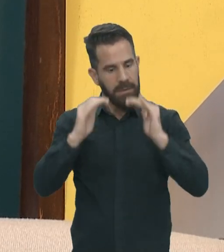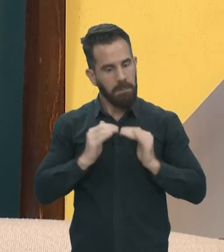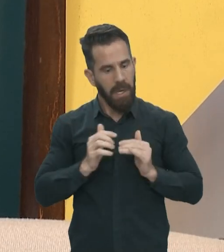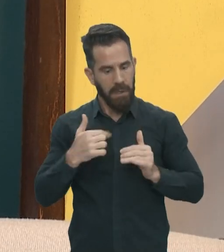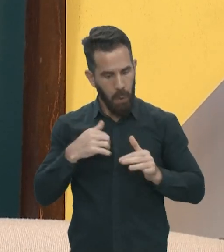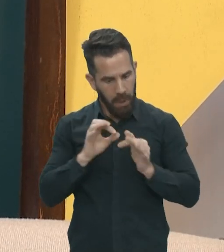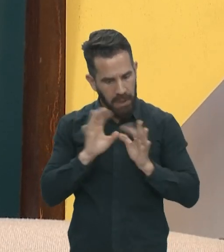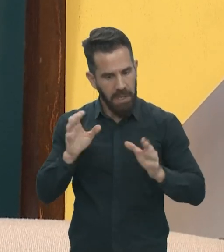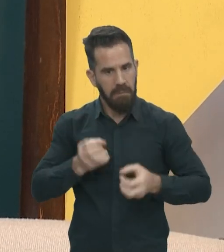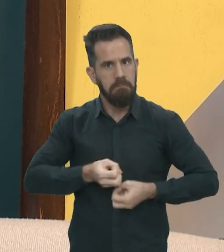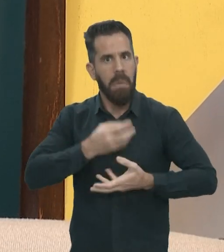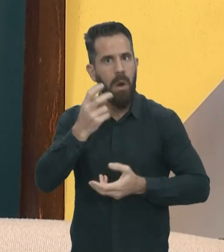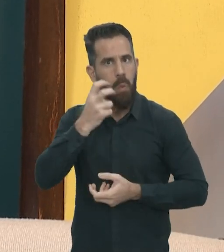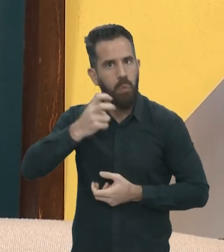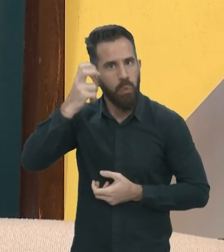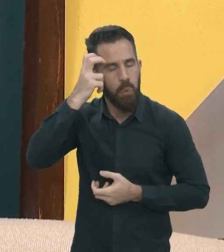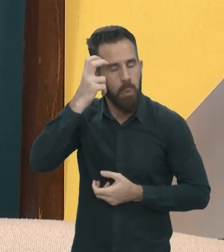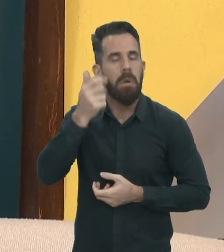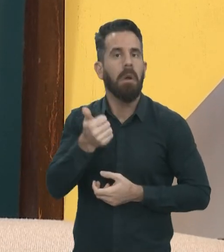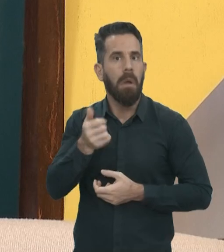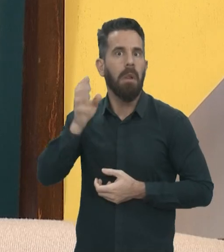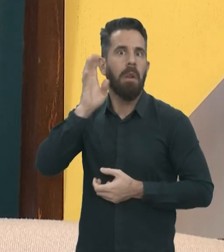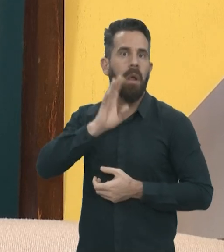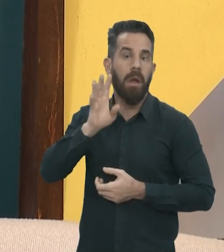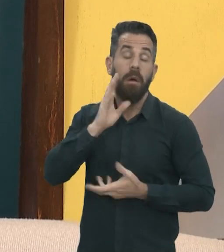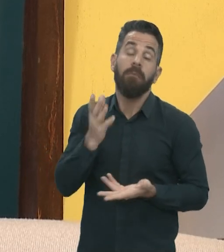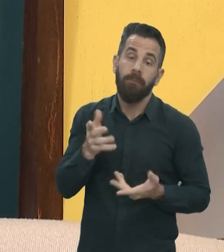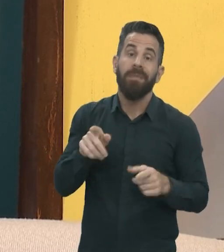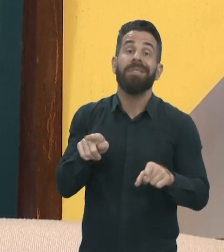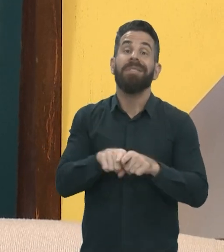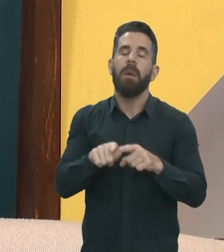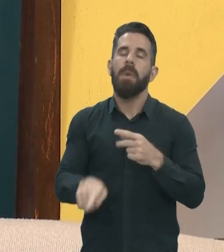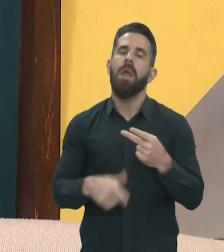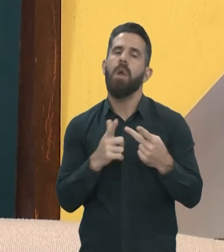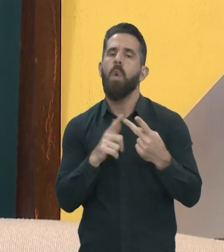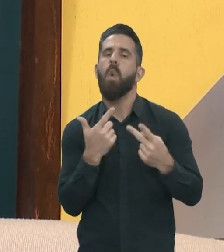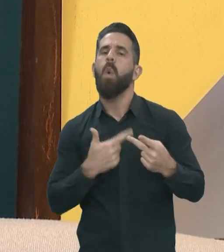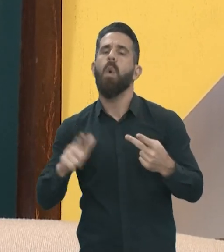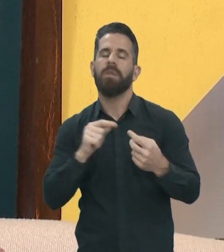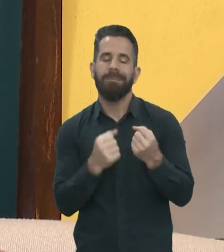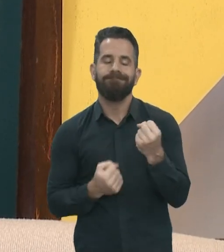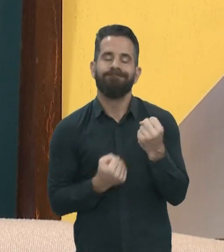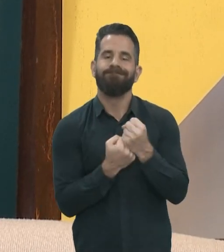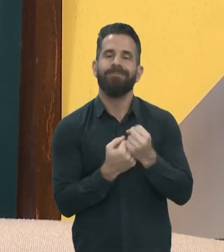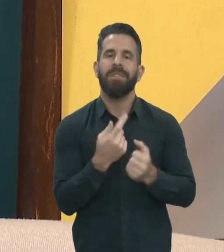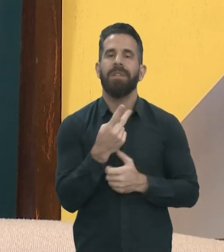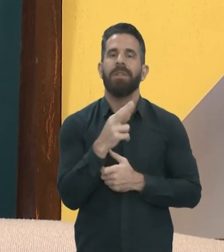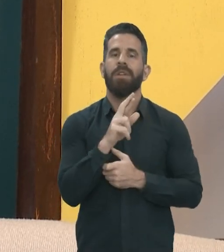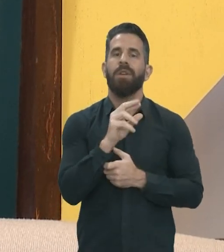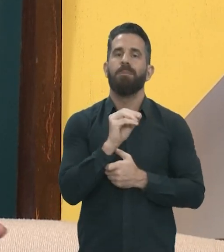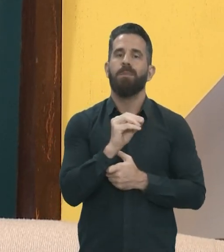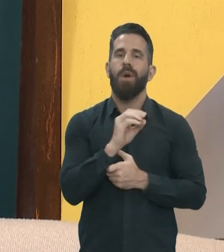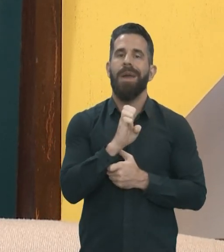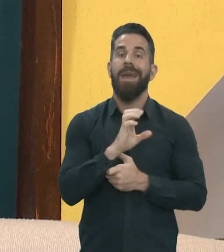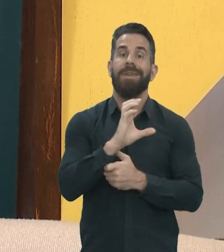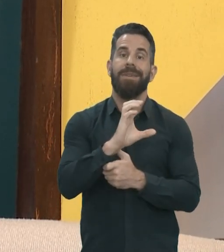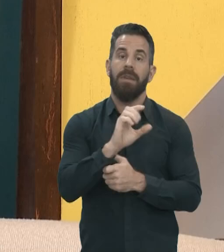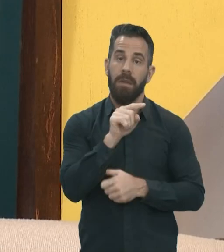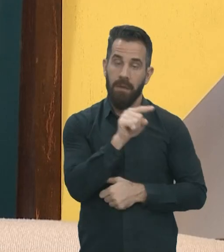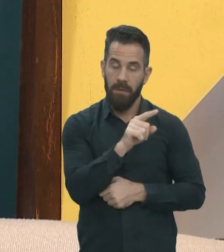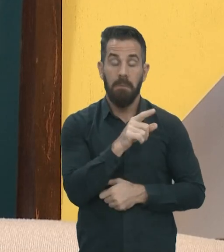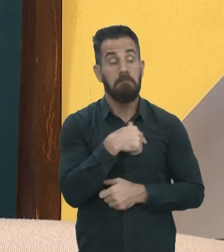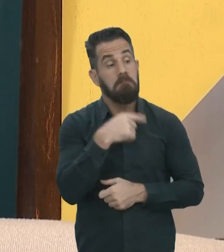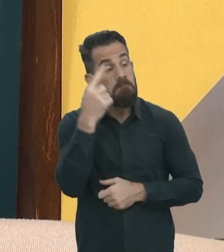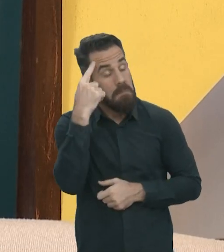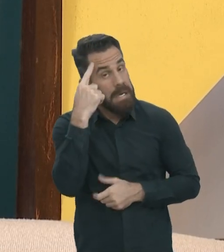uma intencionalidade de fortalecer ali a PROEC, né, pela criação de a gente ainda está discutindo se vai ser um organismo, há